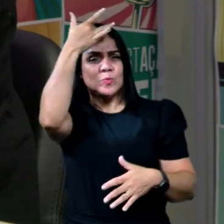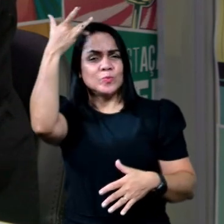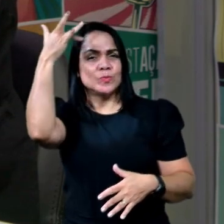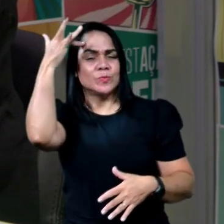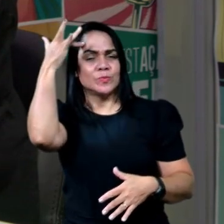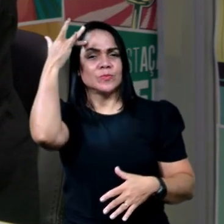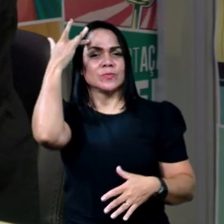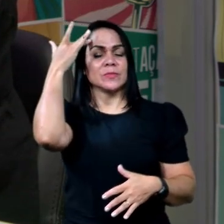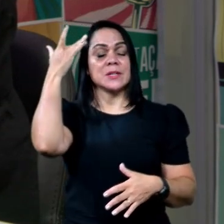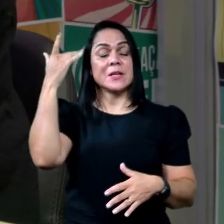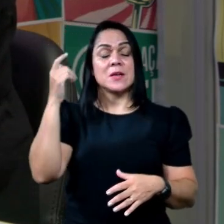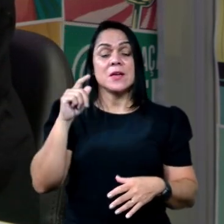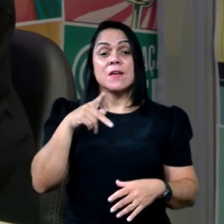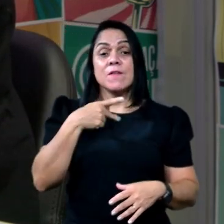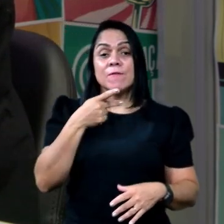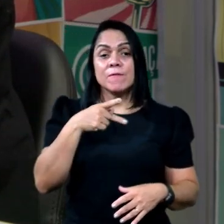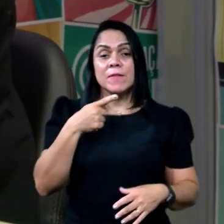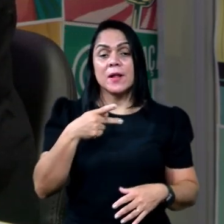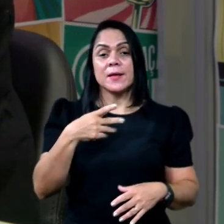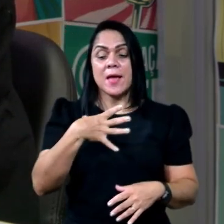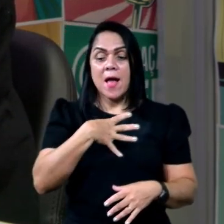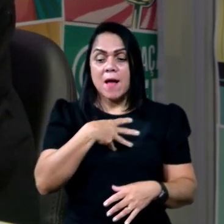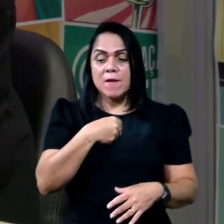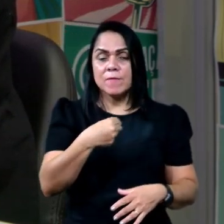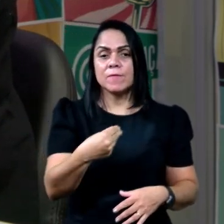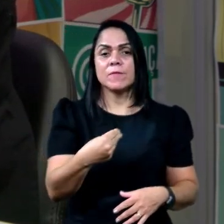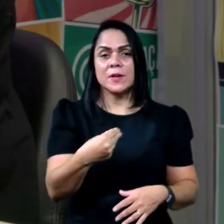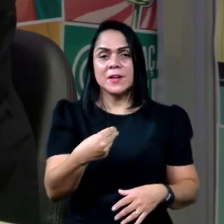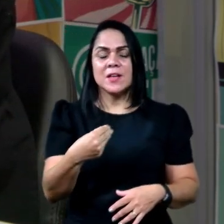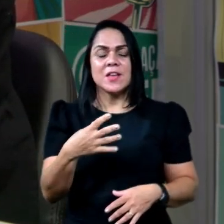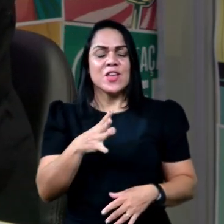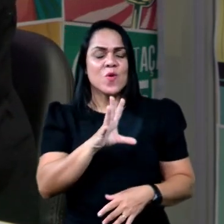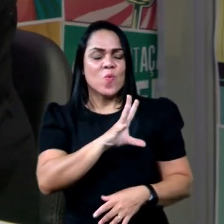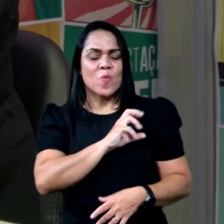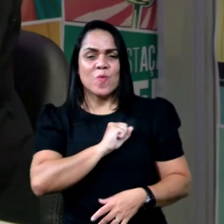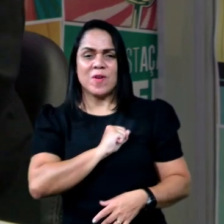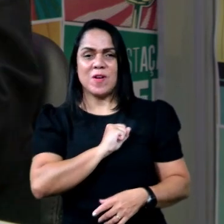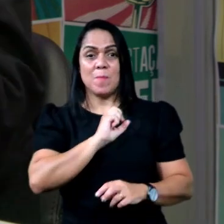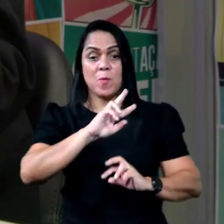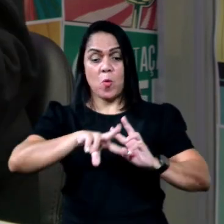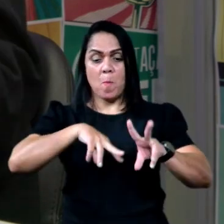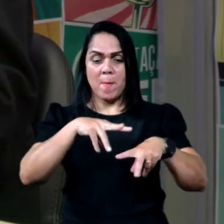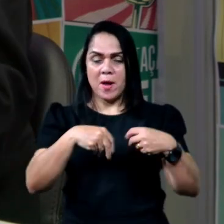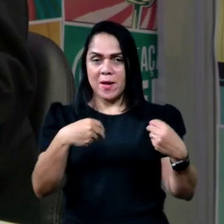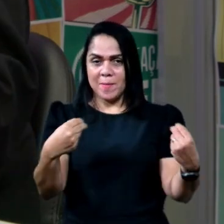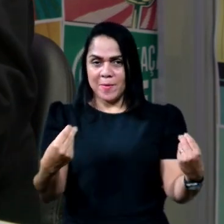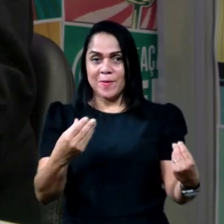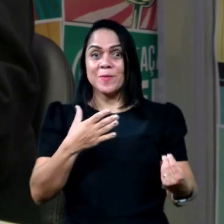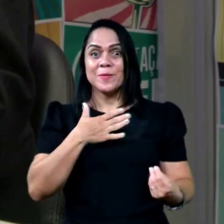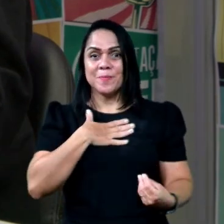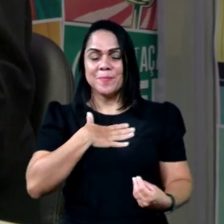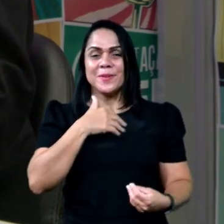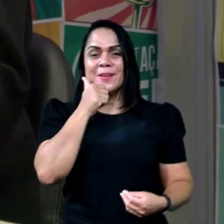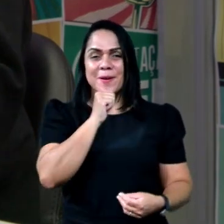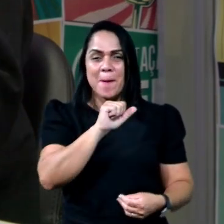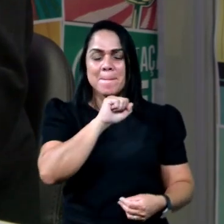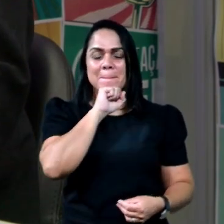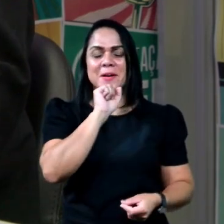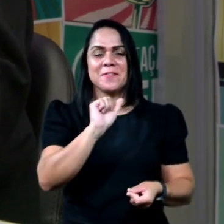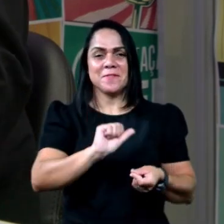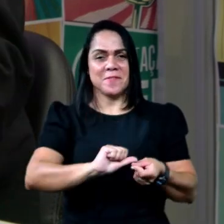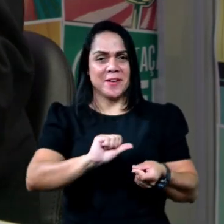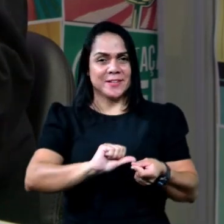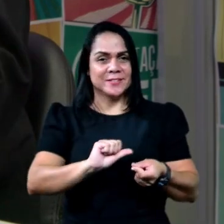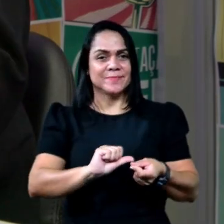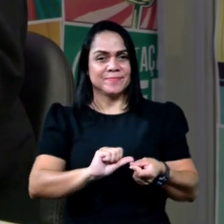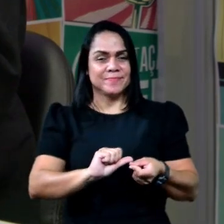documentário que a filha dela comenta: eu amo o macarrão que a minha mãe faz. E aparece a feitura dessa massa,